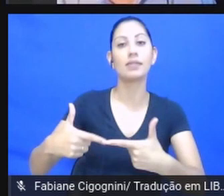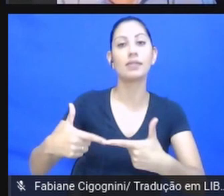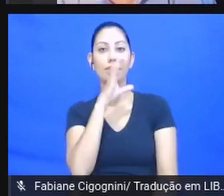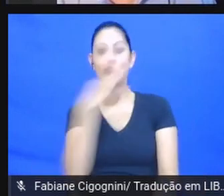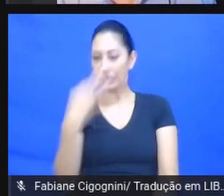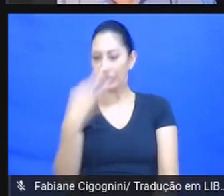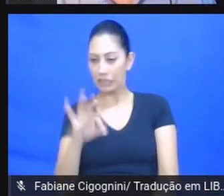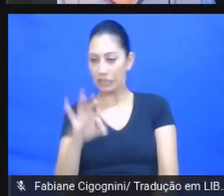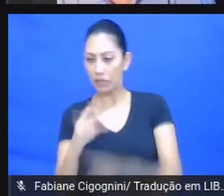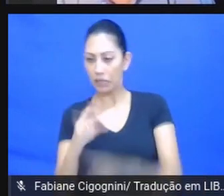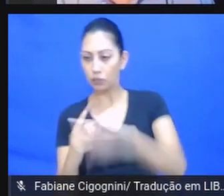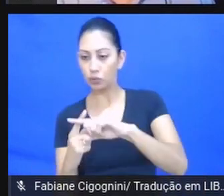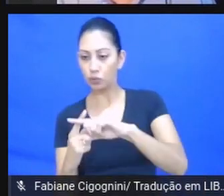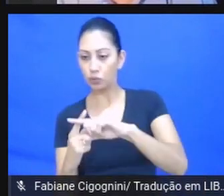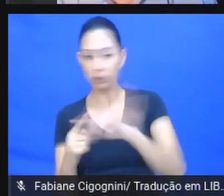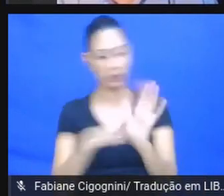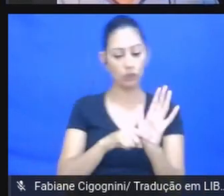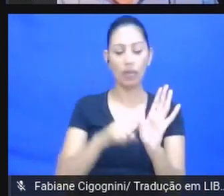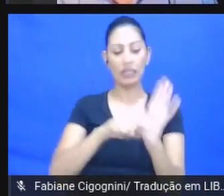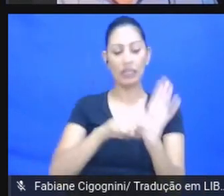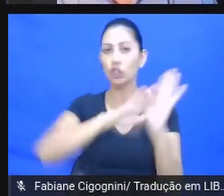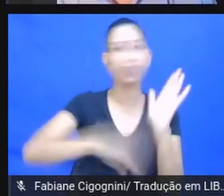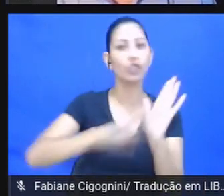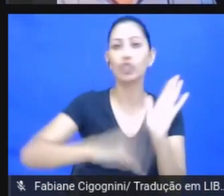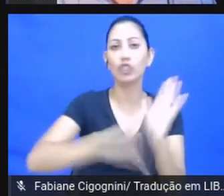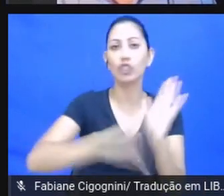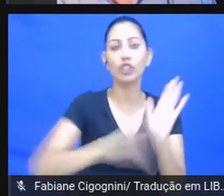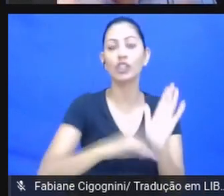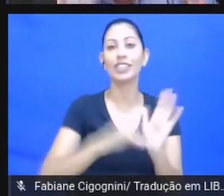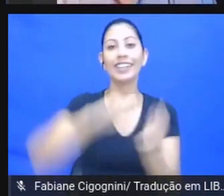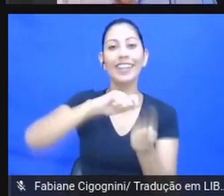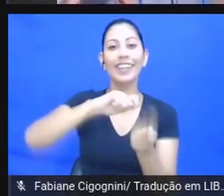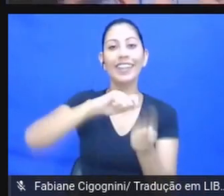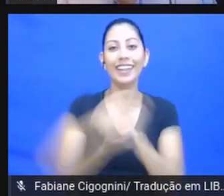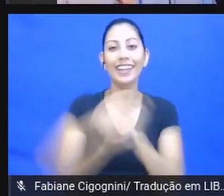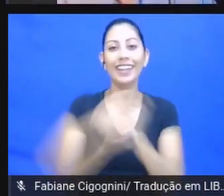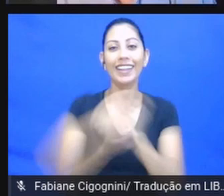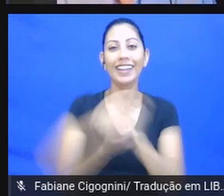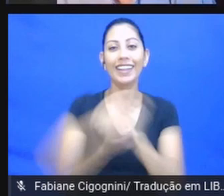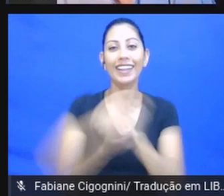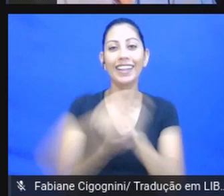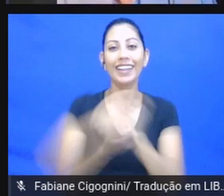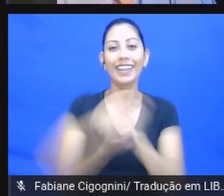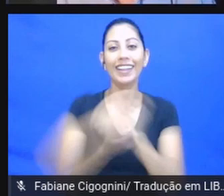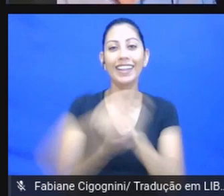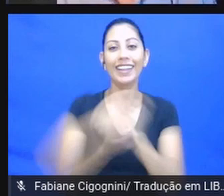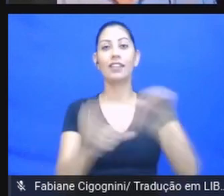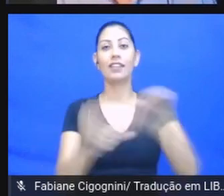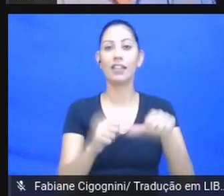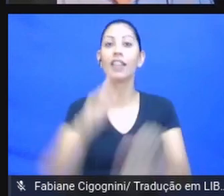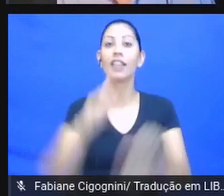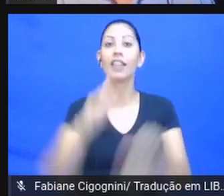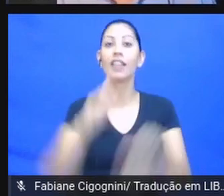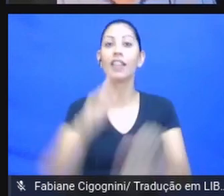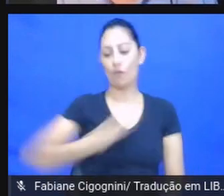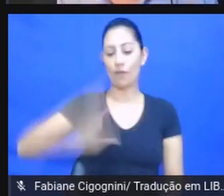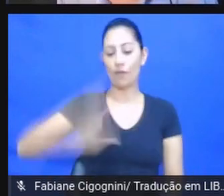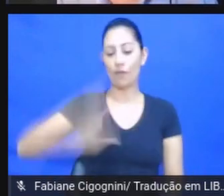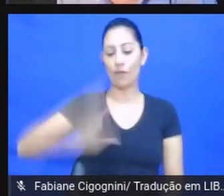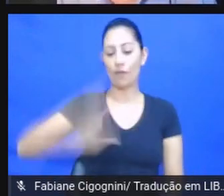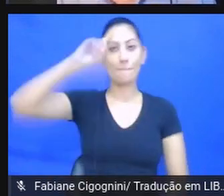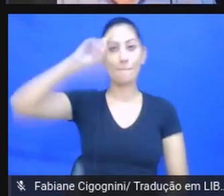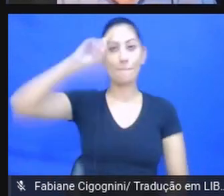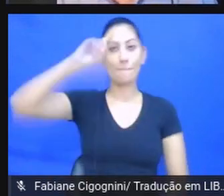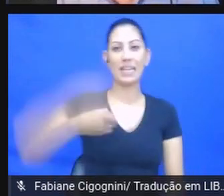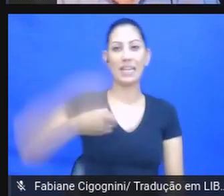continua. Não deu certo, se muda. Então, não foi uma definição de gabinete que veio de cima para baixo e cada um tinha que